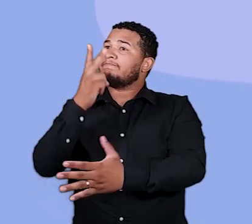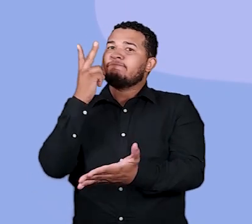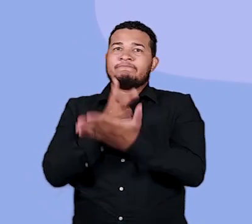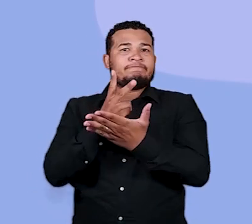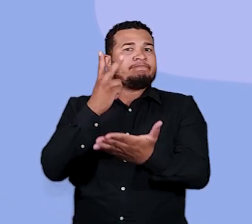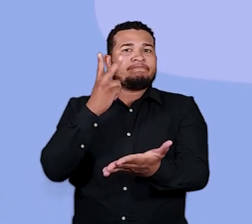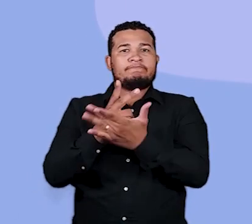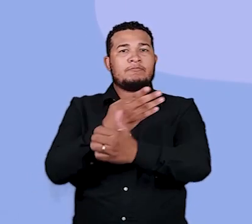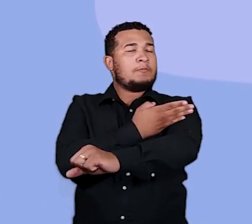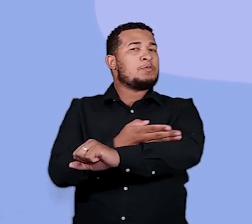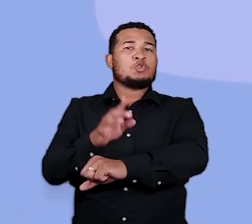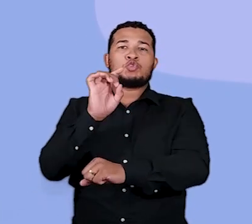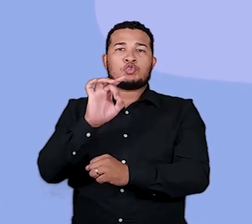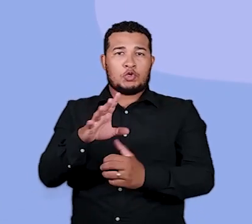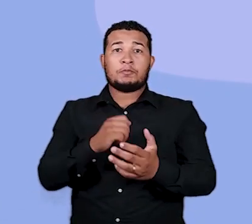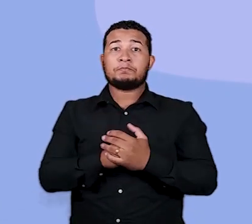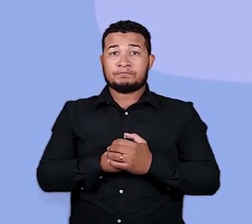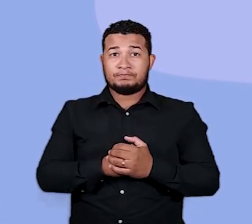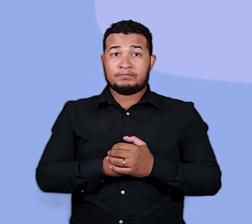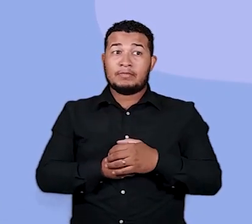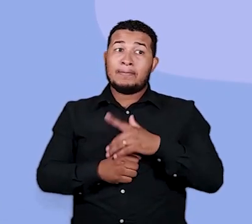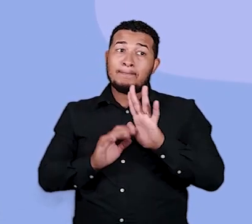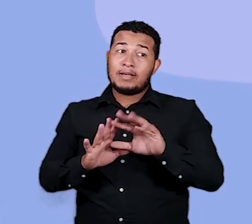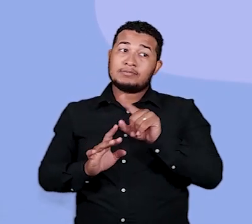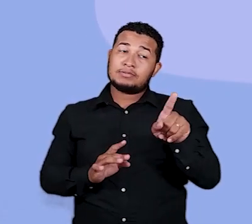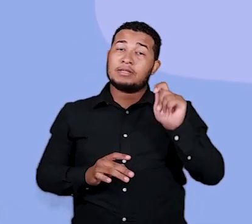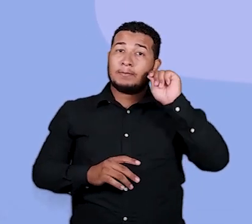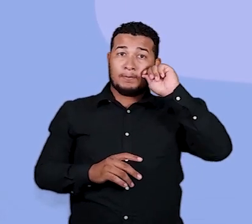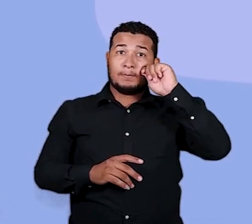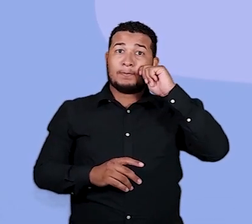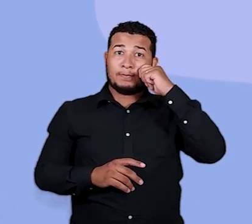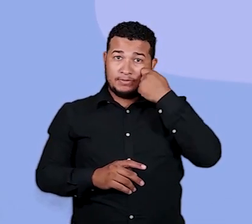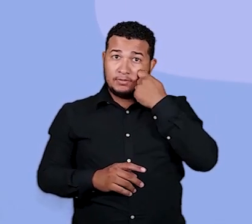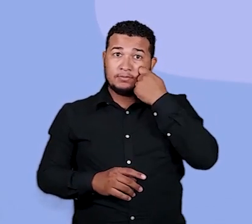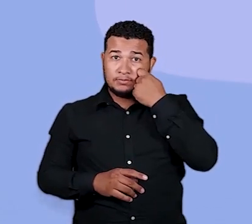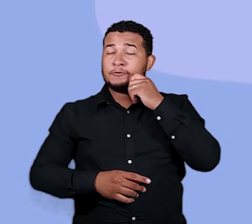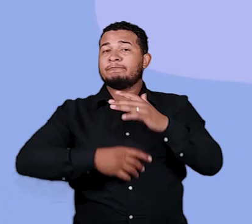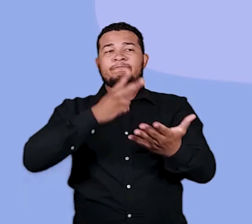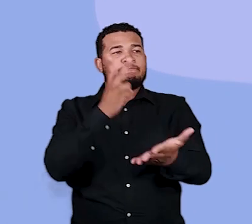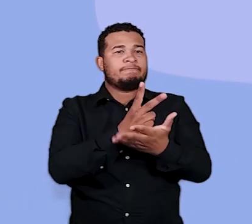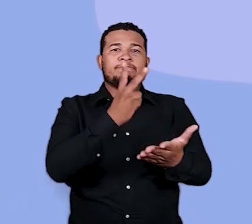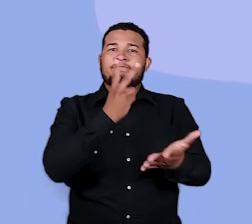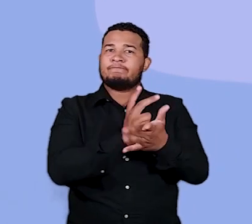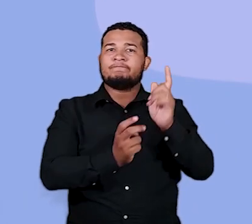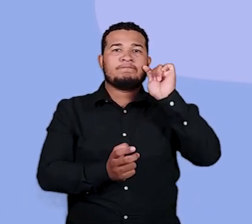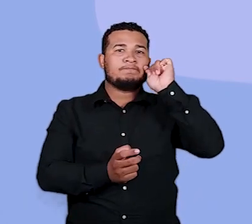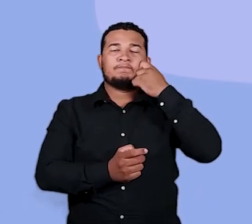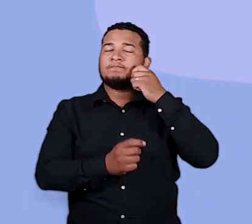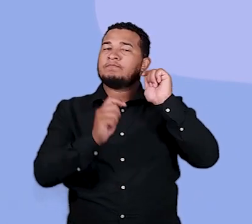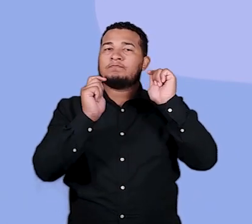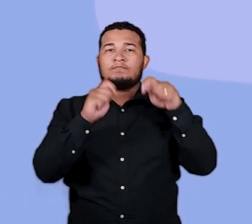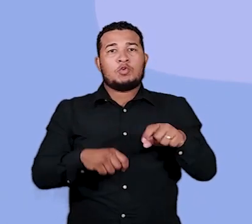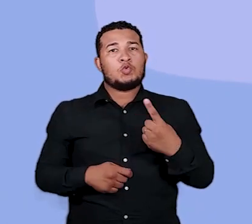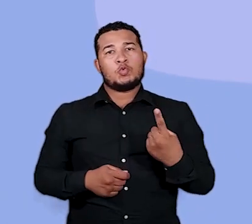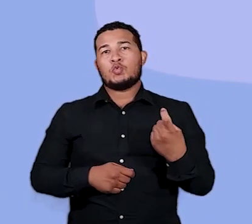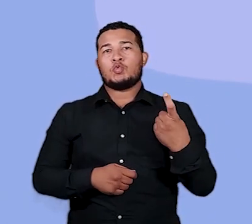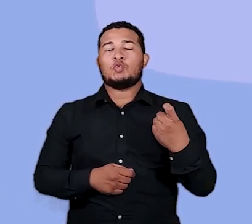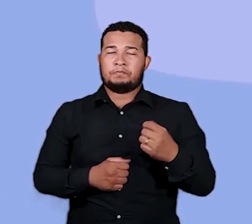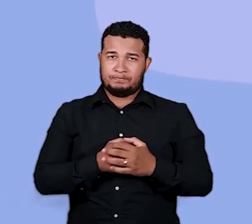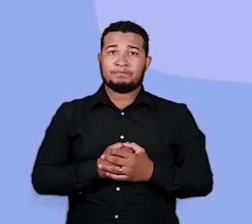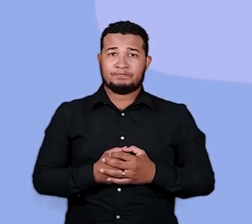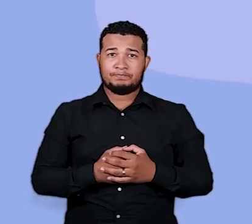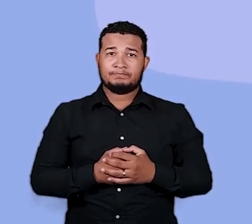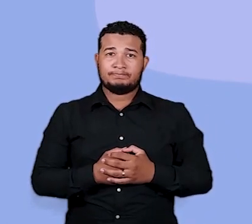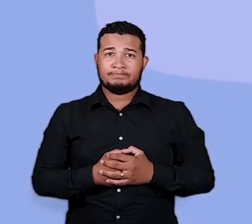somente poderá transitar pelas brancas, enquanto o bispo que inicia em uma casa preta somente poderá